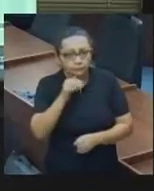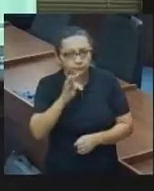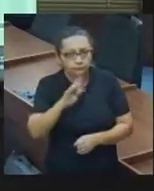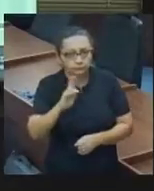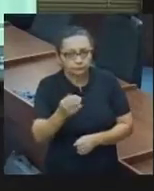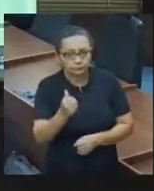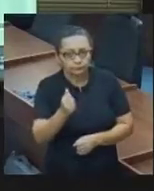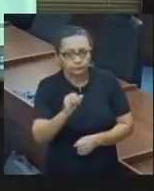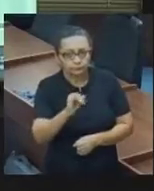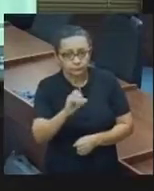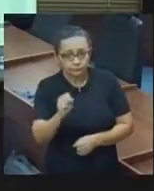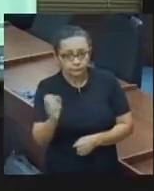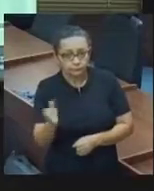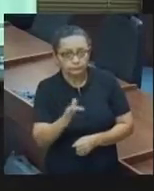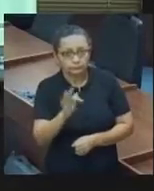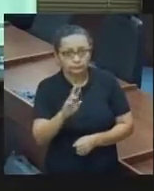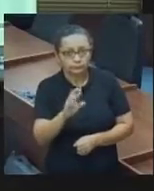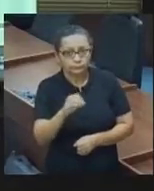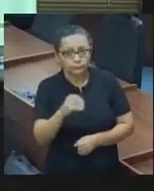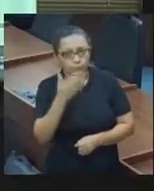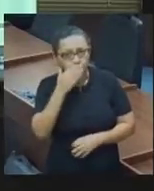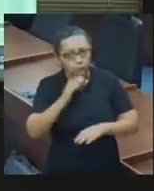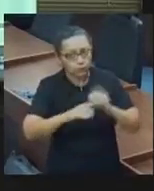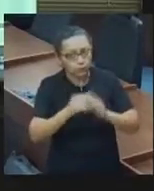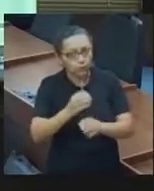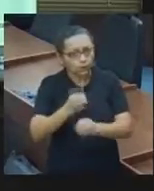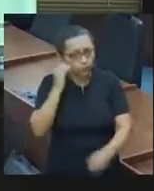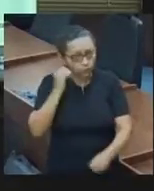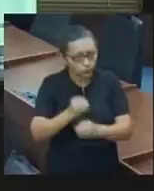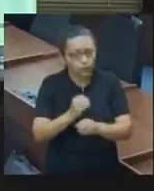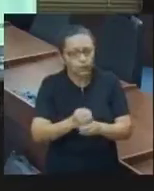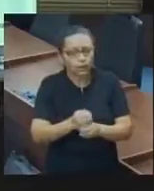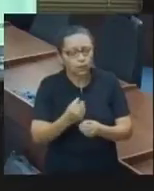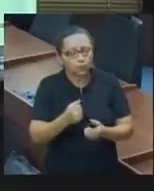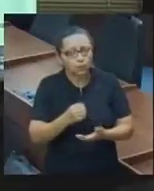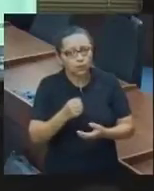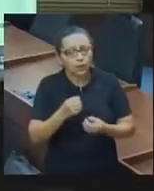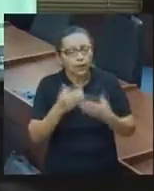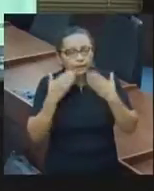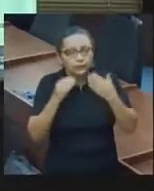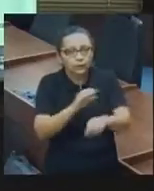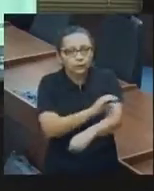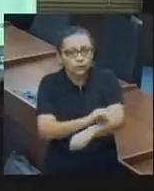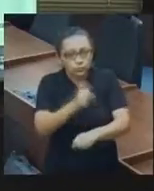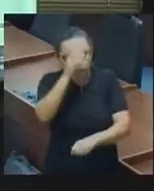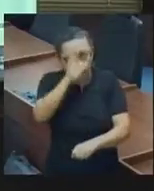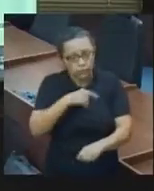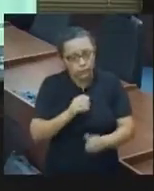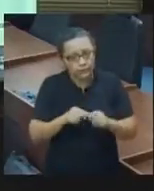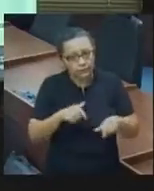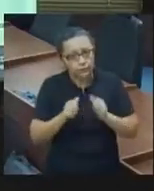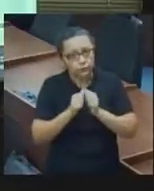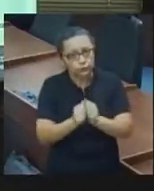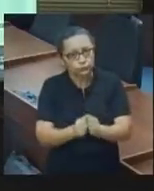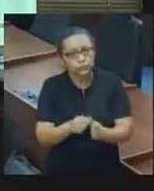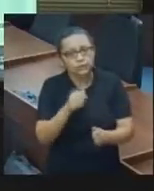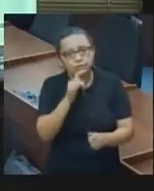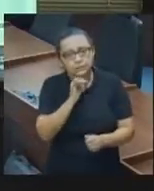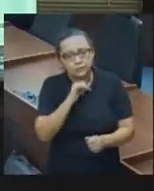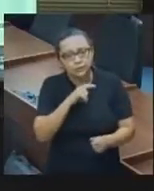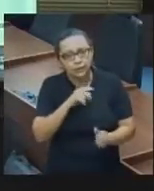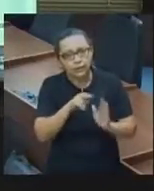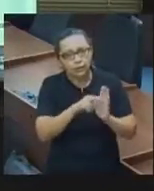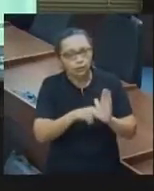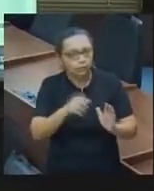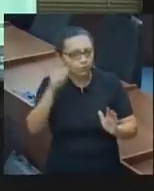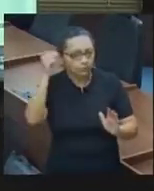acessível é um profissional que dá cursos ea cidade no brasil já organizei um curso com ela esse exemplo ainda está com a norma antiga